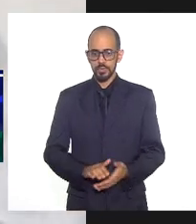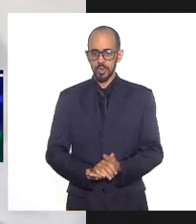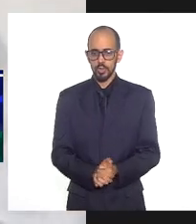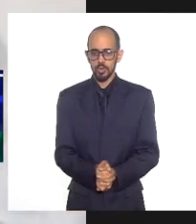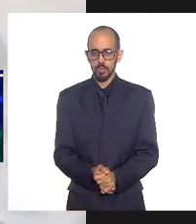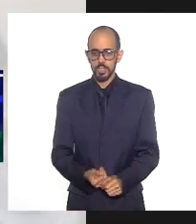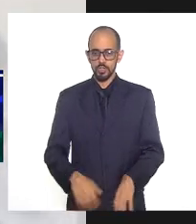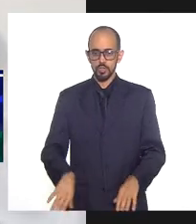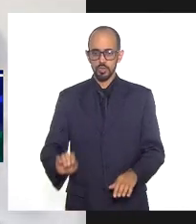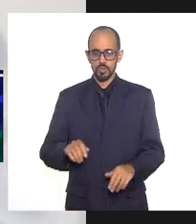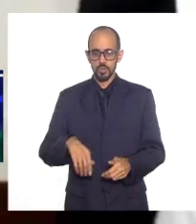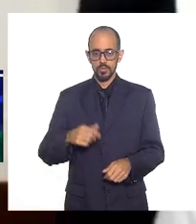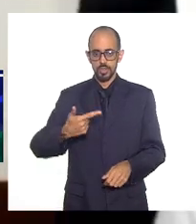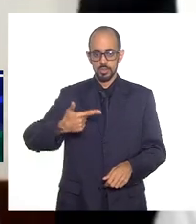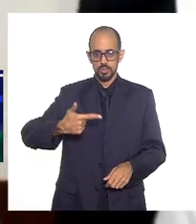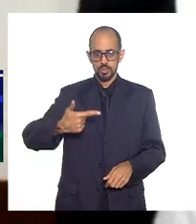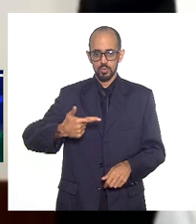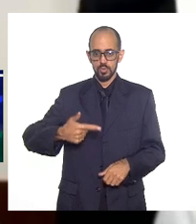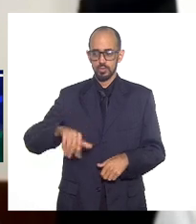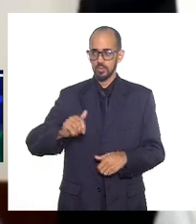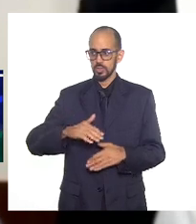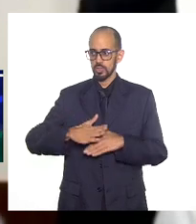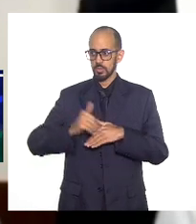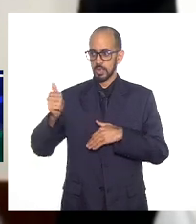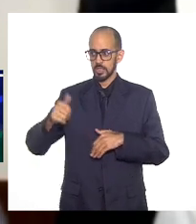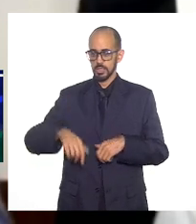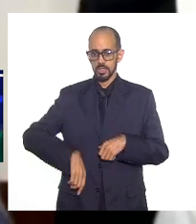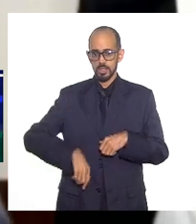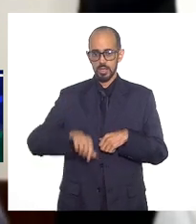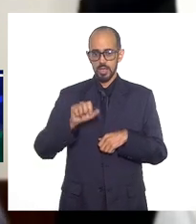irá proceder à segunda chamada. Deputada Adriana Baltazar.